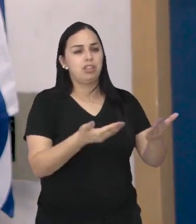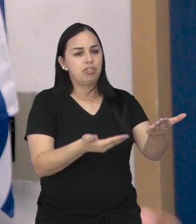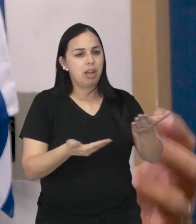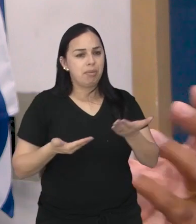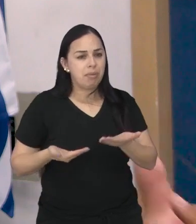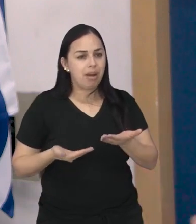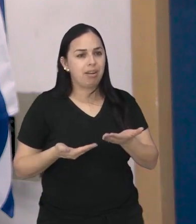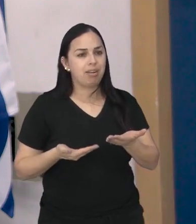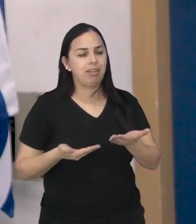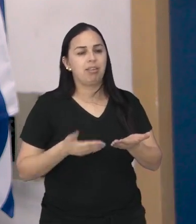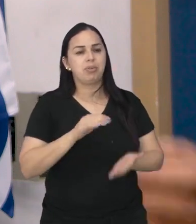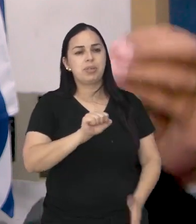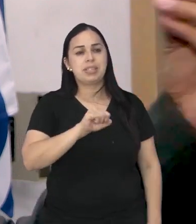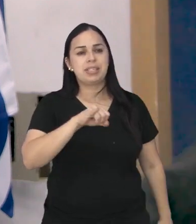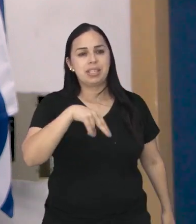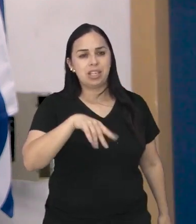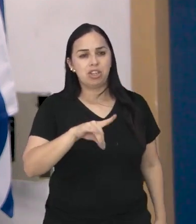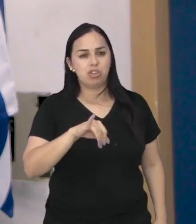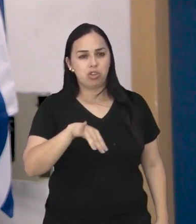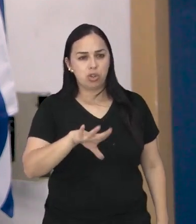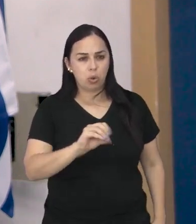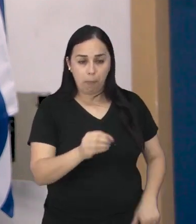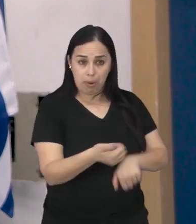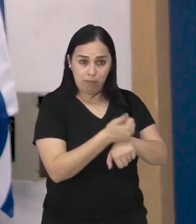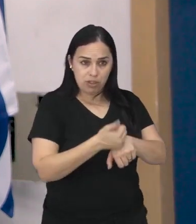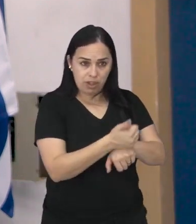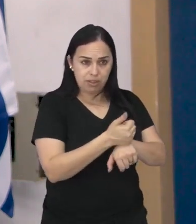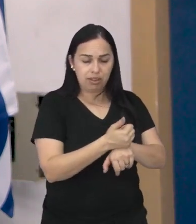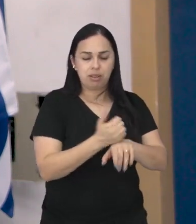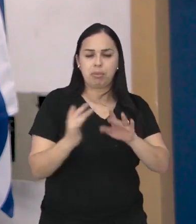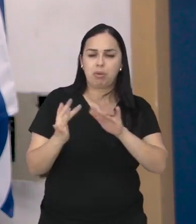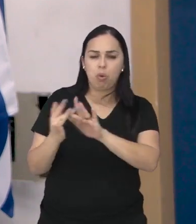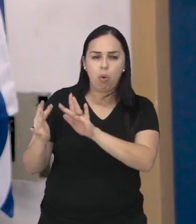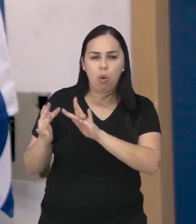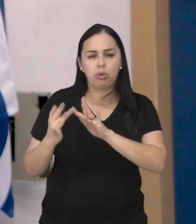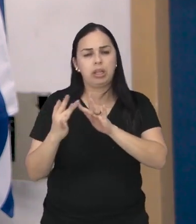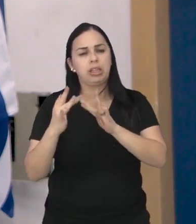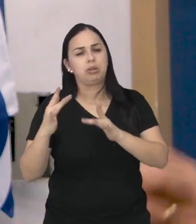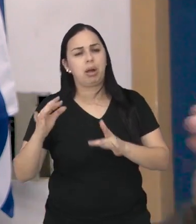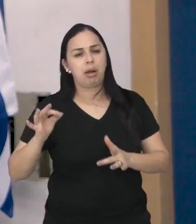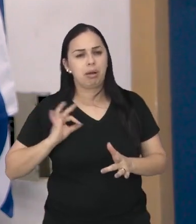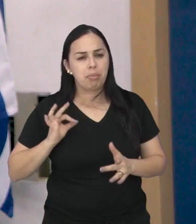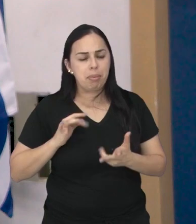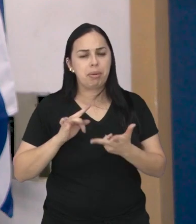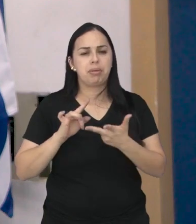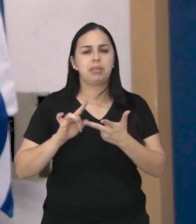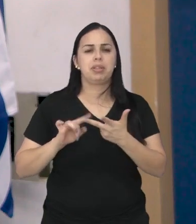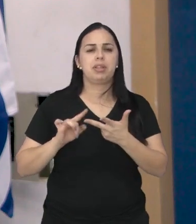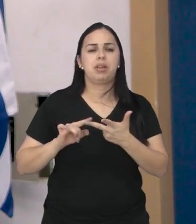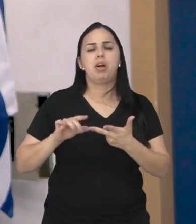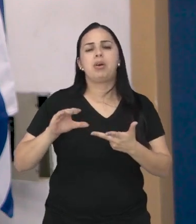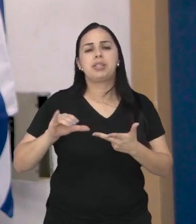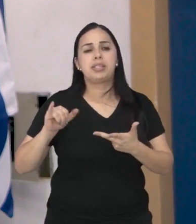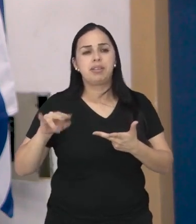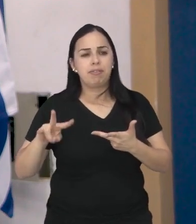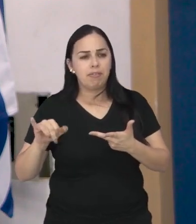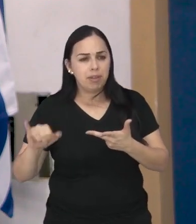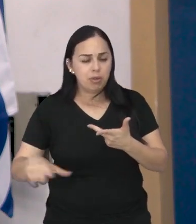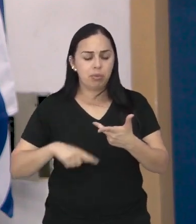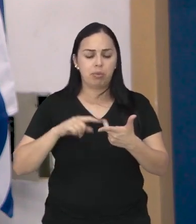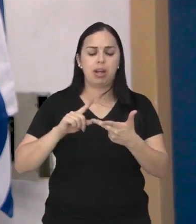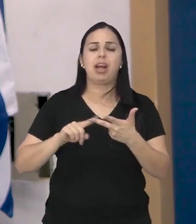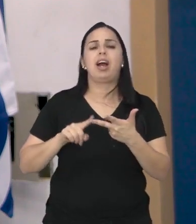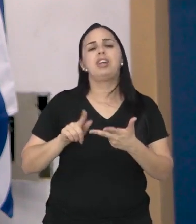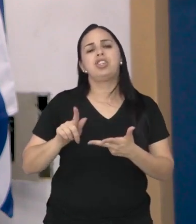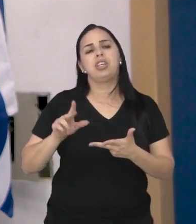síndico para ter esse contato com o poder público, com agentes da Força de Segurança do município, ou seja, Polícia Militar, ou investigativo com Polícia Civil, ou a Guarda